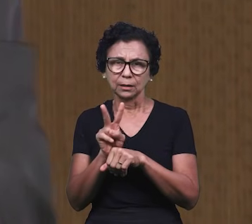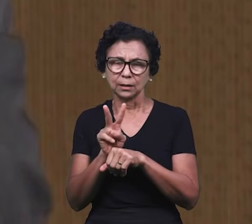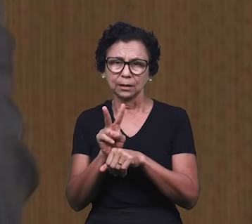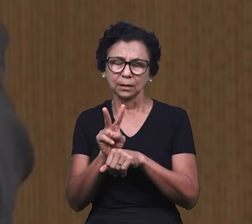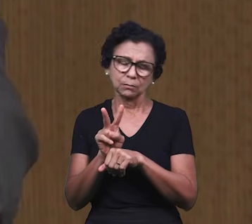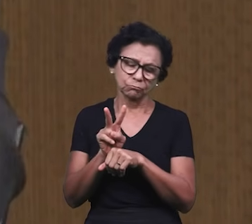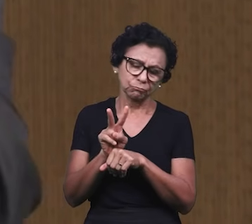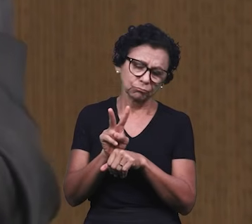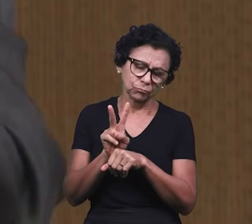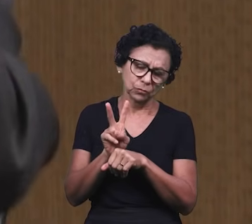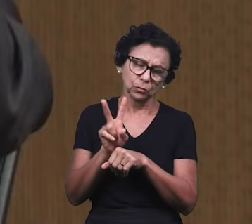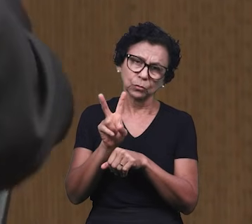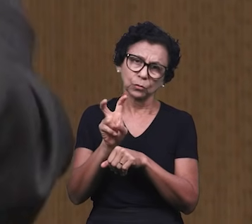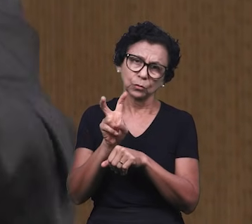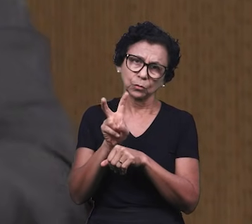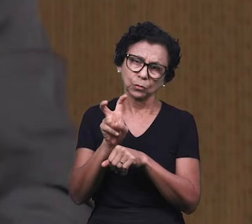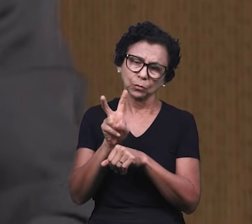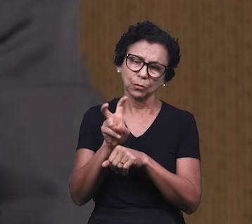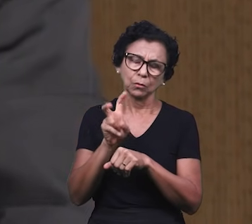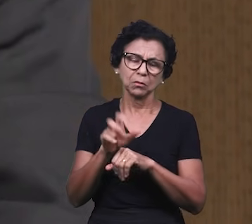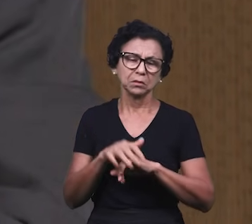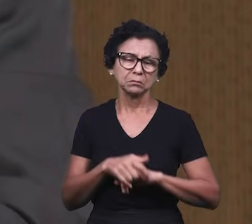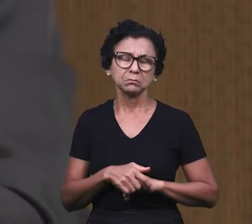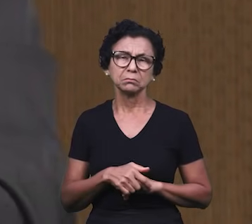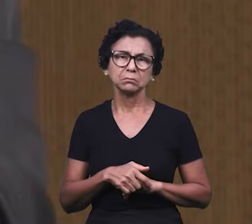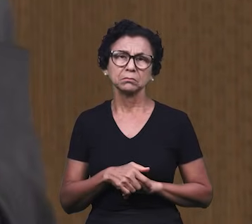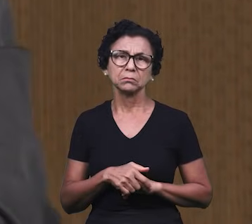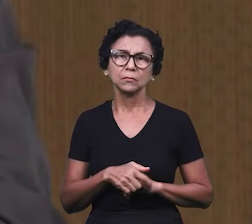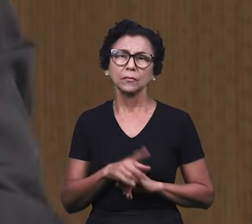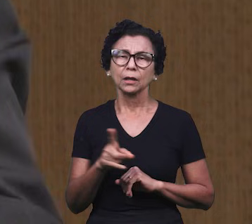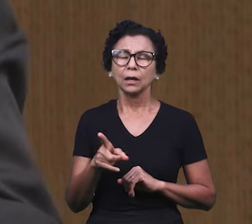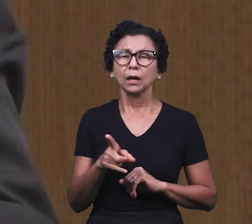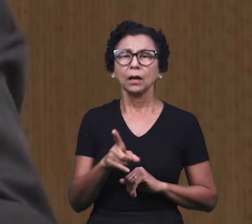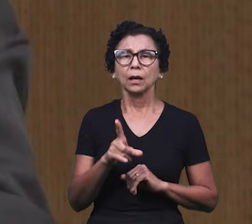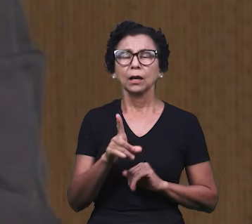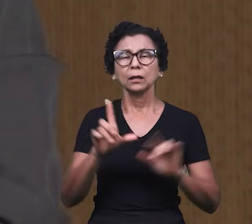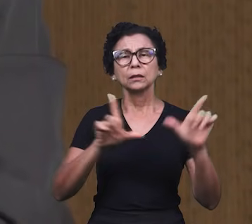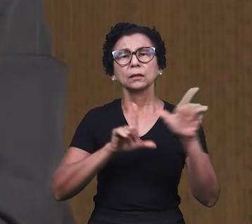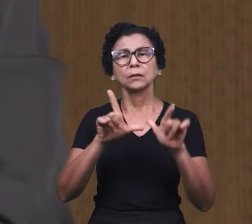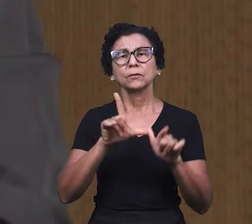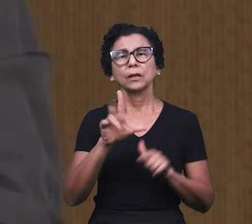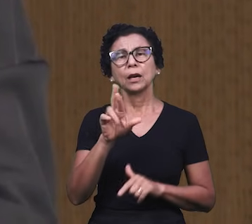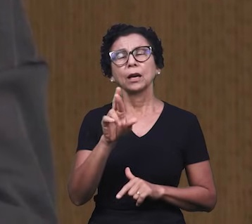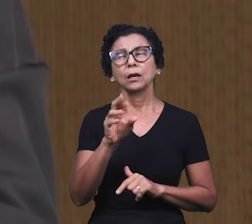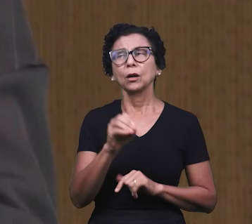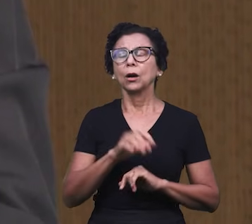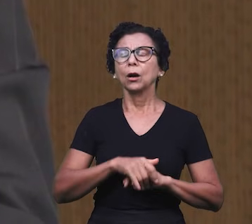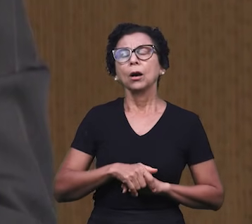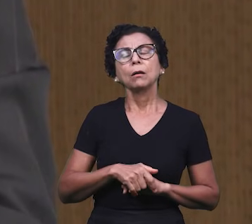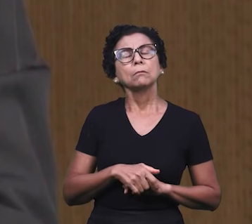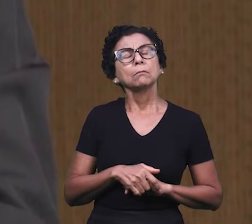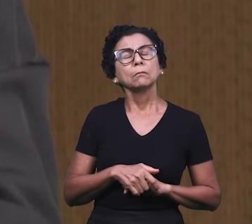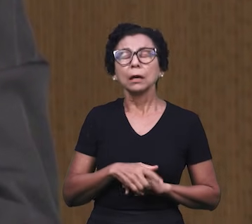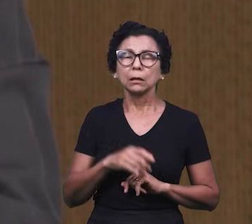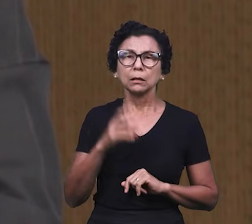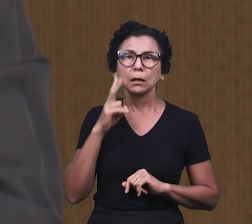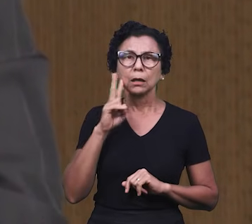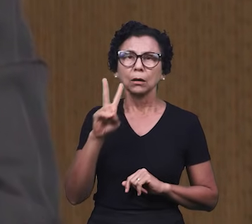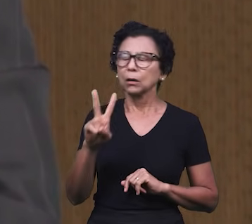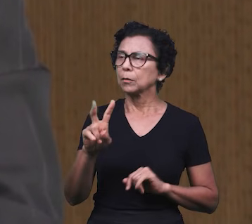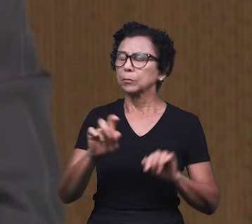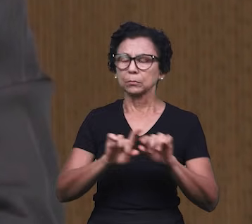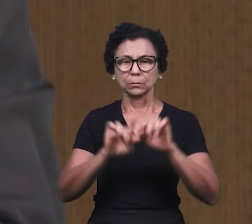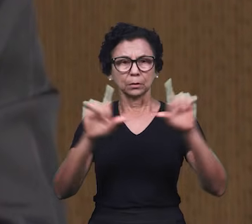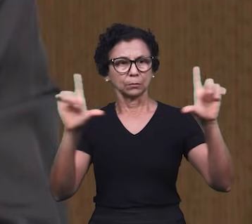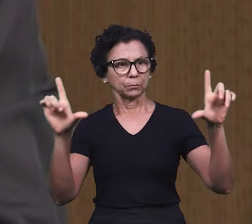Aí comprou o kit, montou a TV RO lá na casa dela e está zapeando lá, Igreja Cristã Maranata. Aí